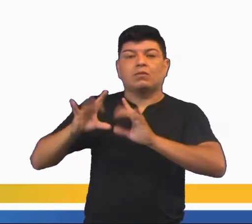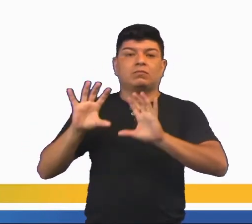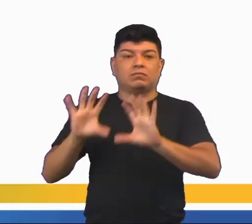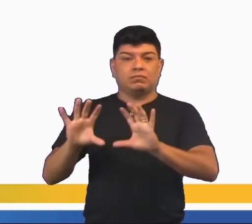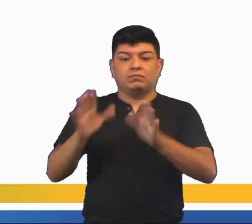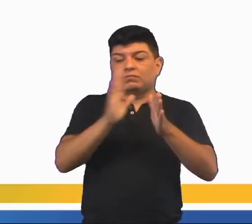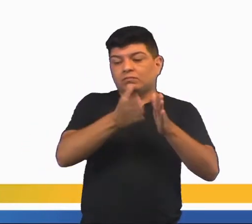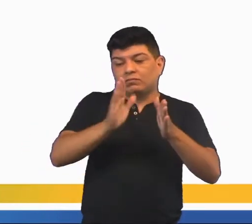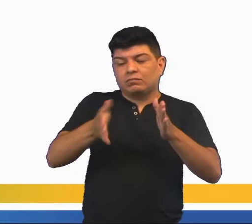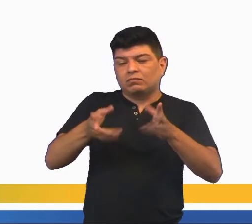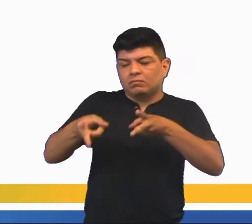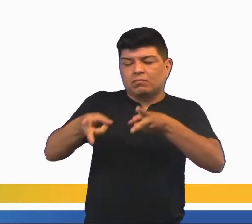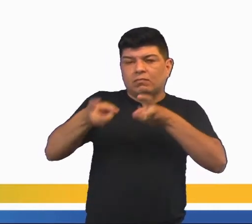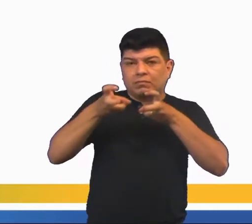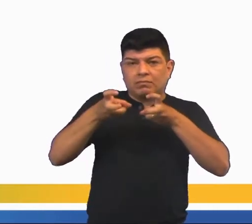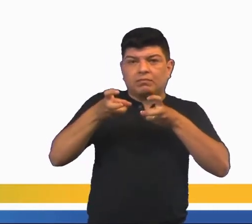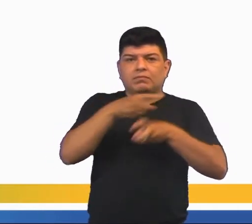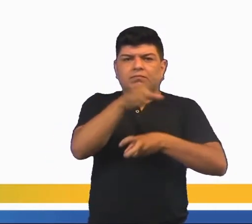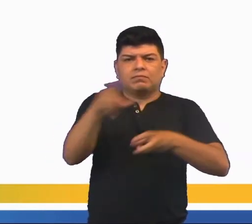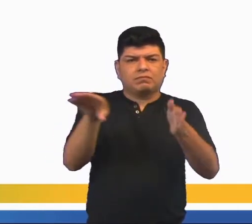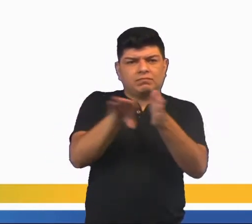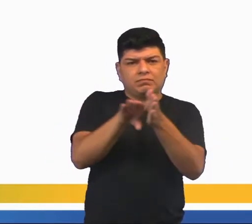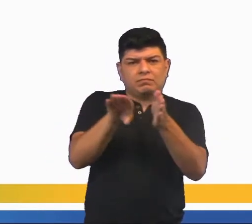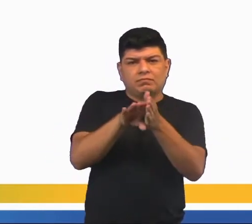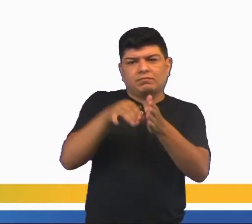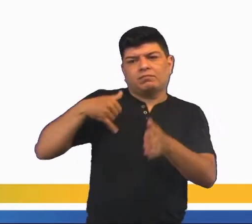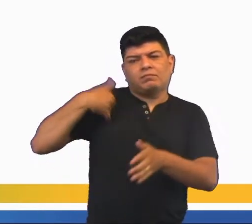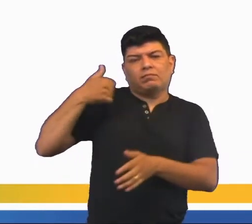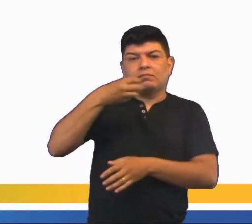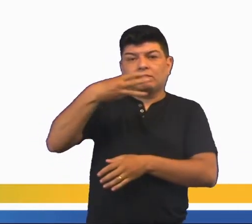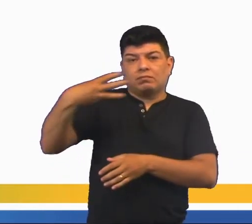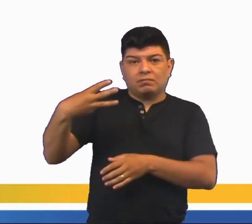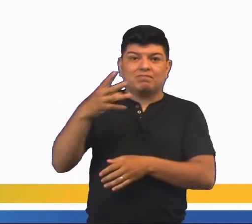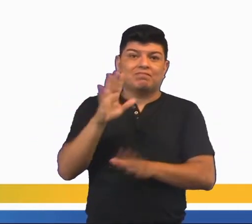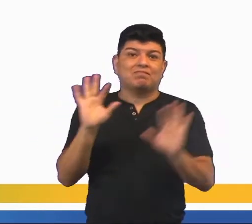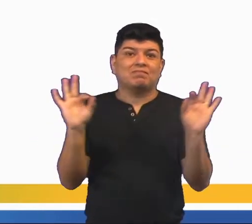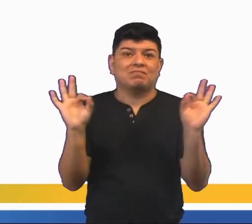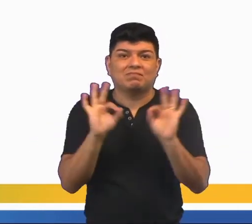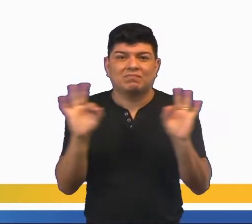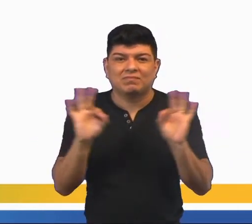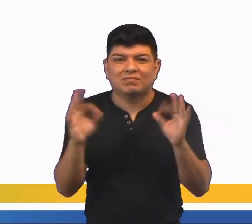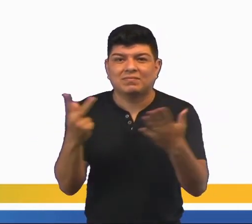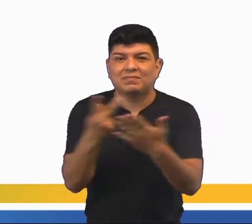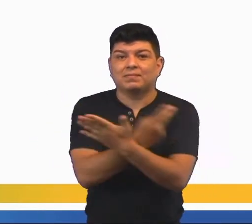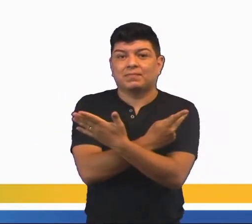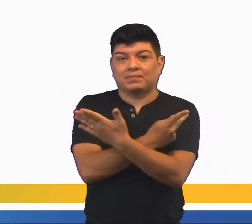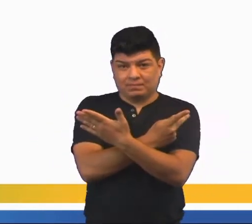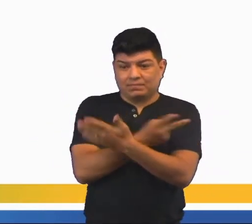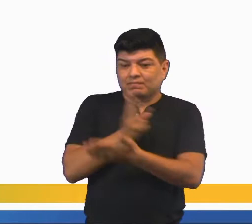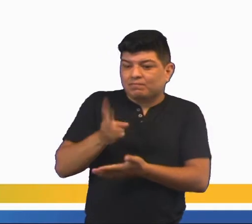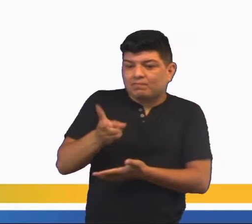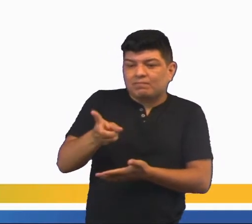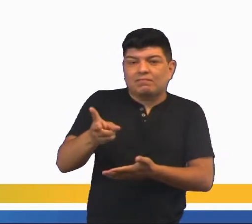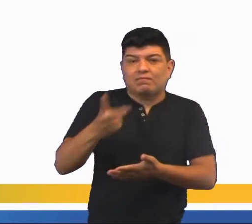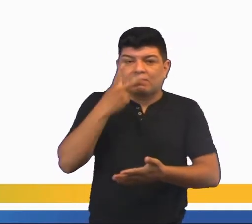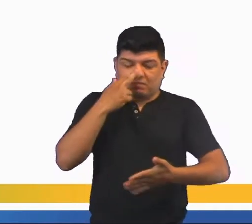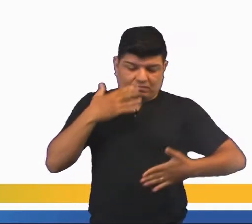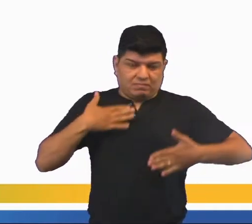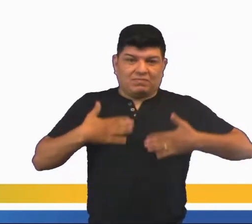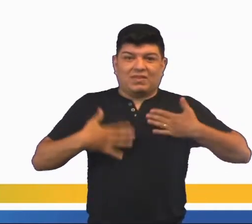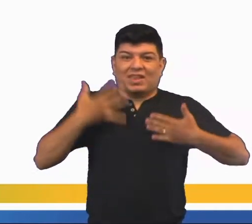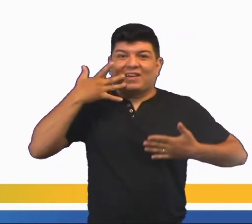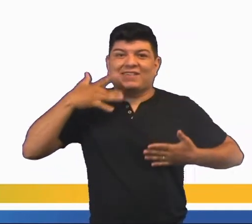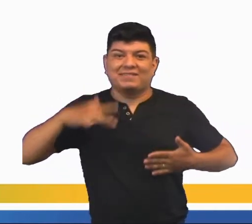nessa fase, se você percebe, você chegou aos 13 anos e ainda nada está acontecendo, você ainda continua com o seu corpo